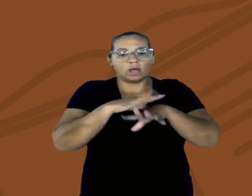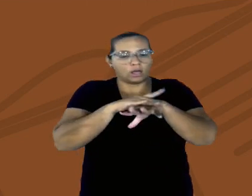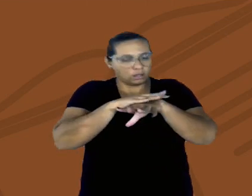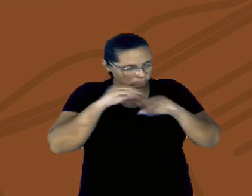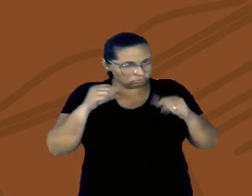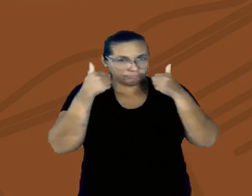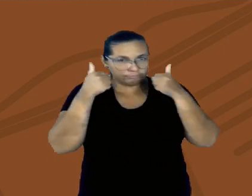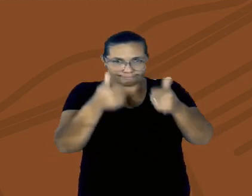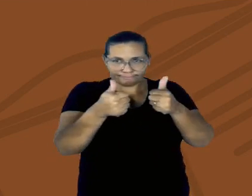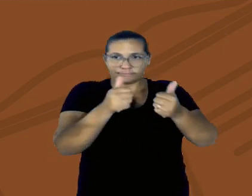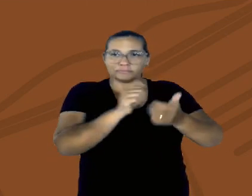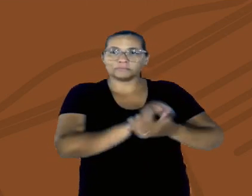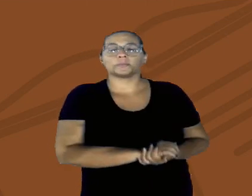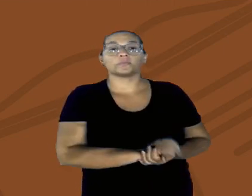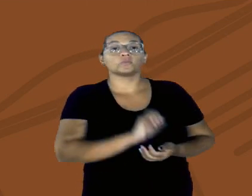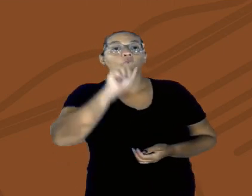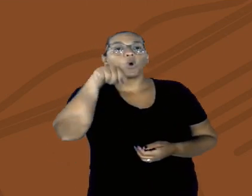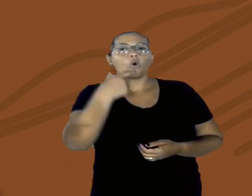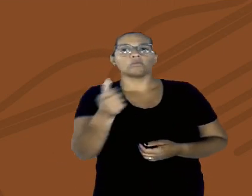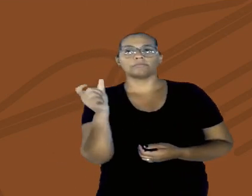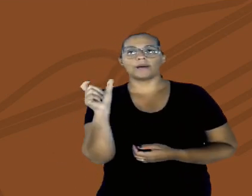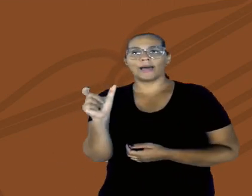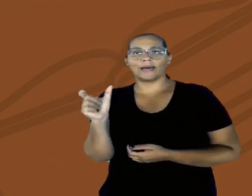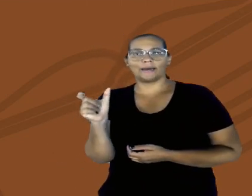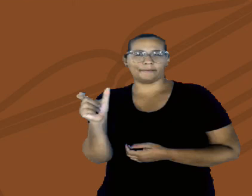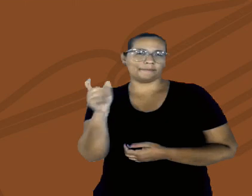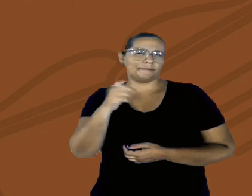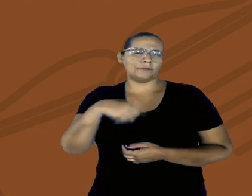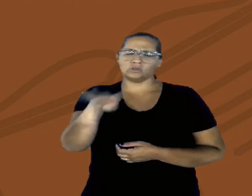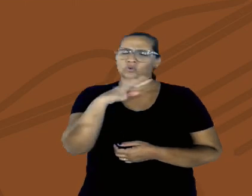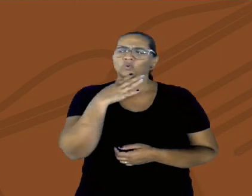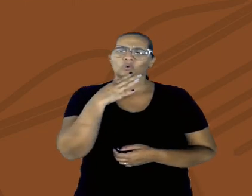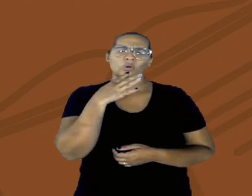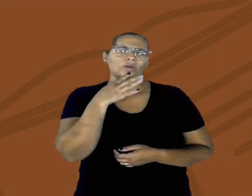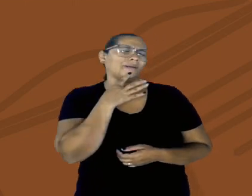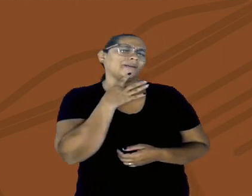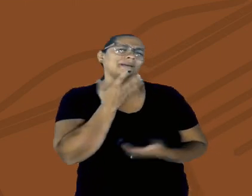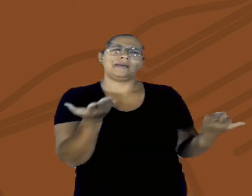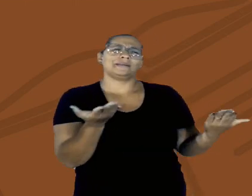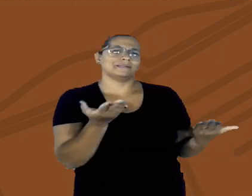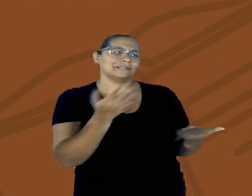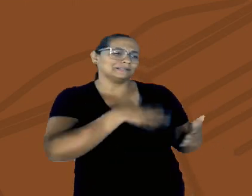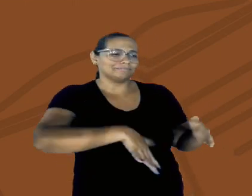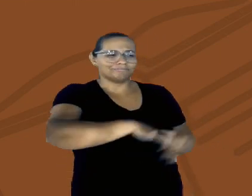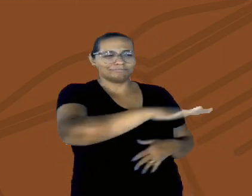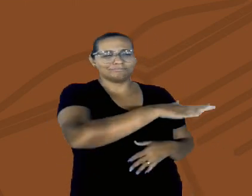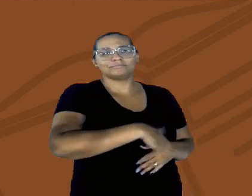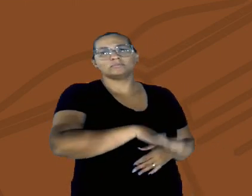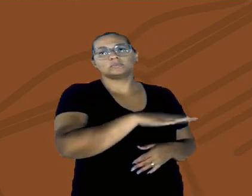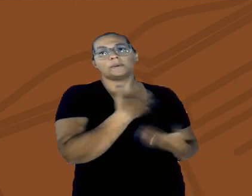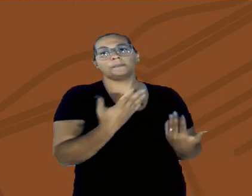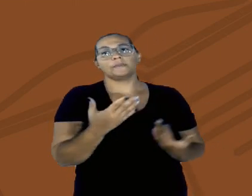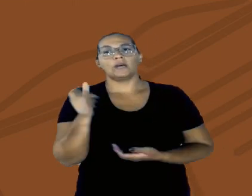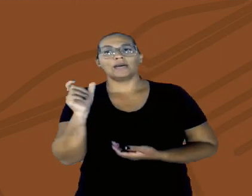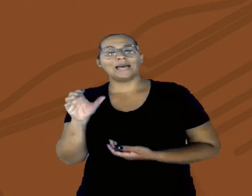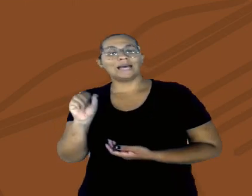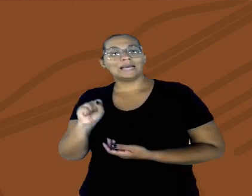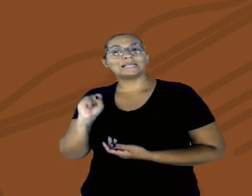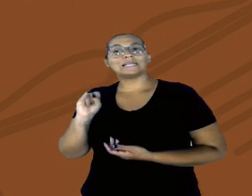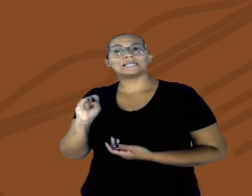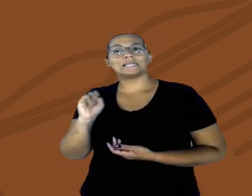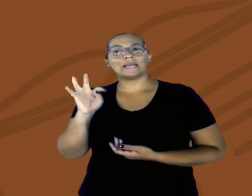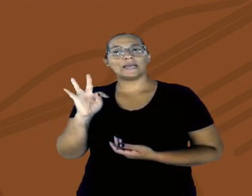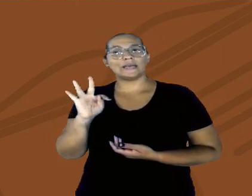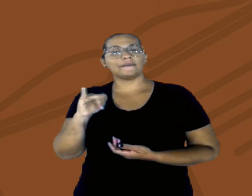Outra IST é a sífilis, também bastante conhecida, né? A sífilis também é uma doença bacteriana,